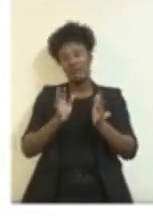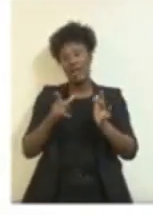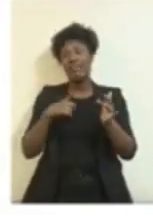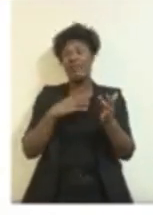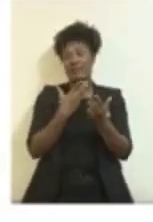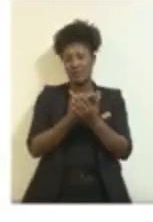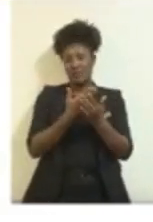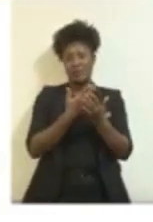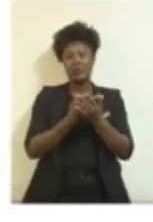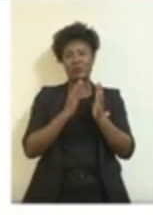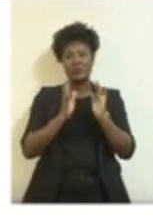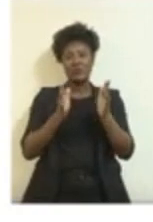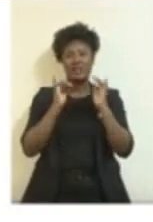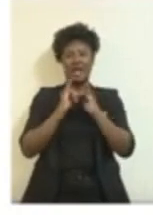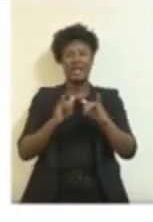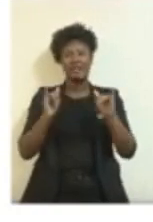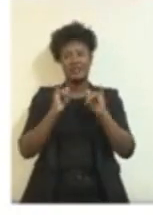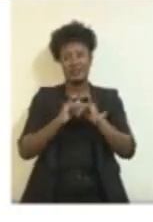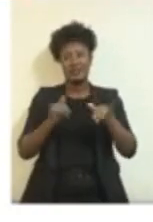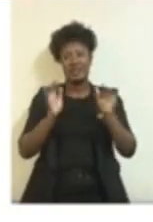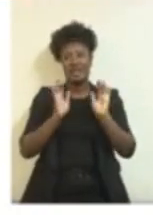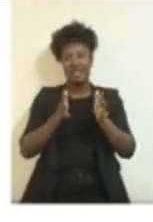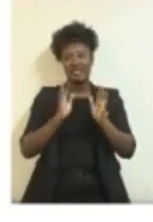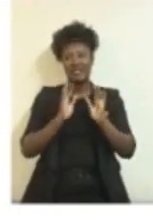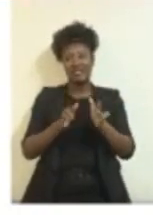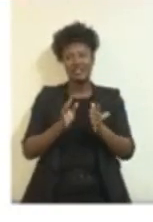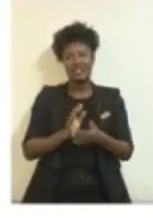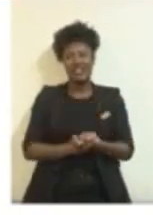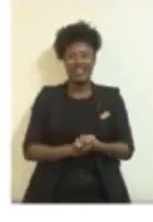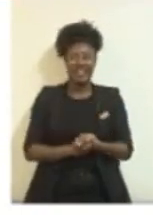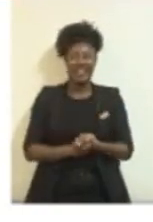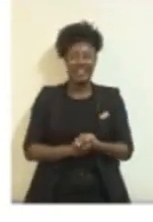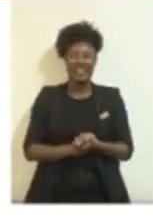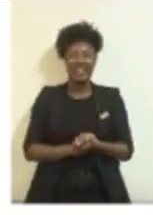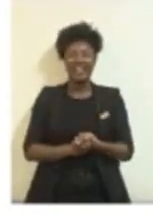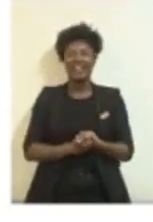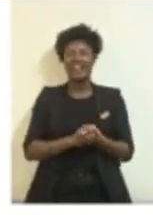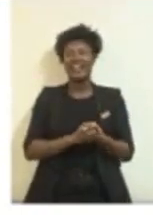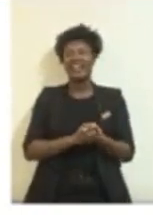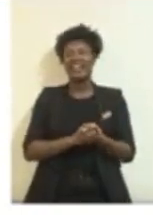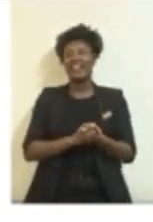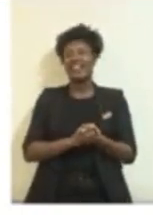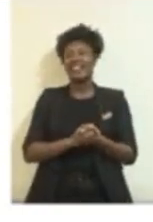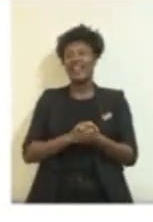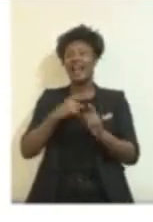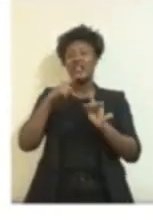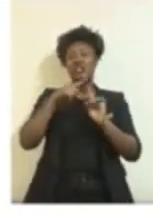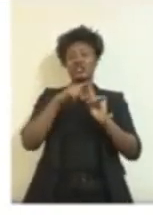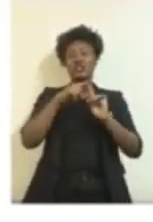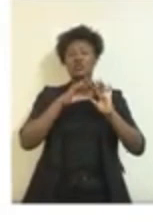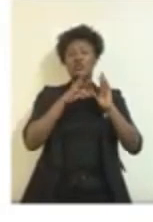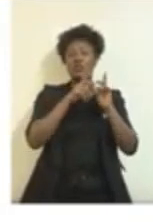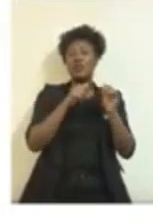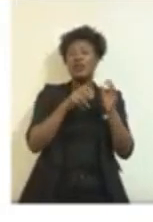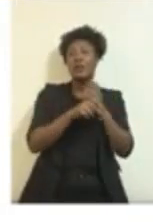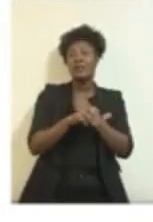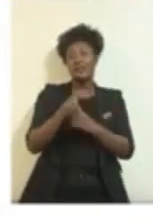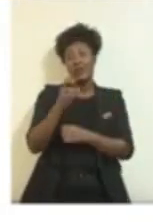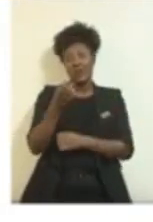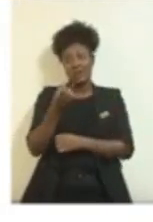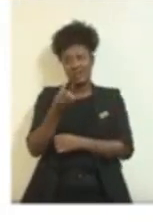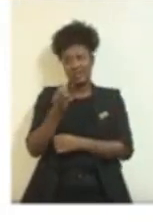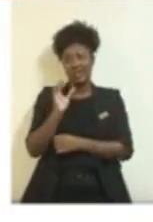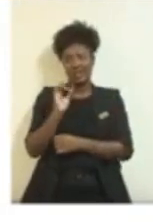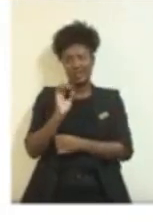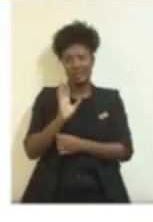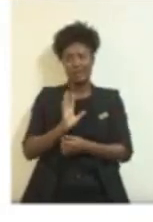assistiu palestras, está ótimo. Rodrigo falou, tá. Então a piada não funciona mais, funciona no primeiro semestre, né?